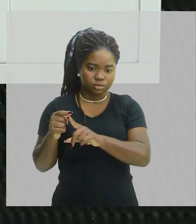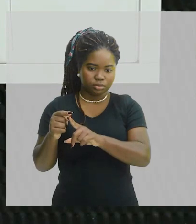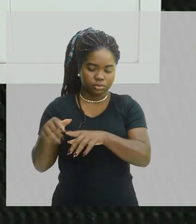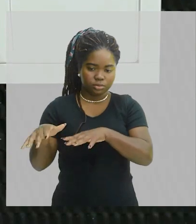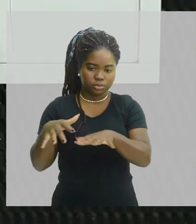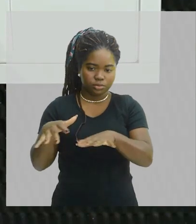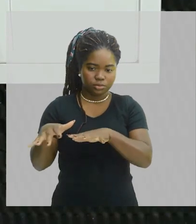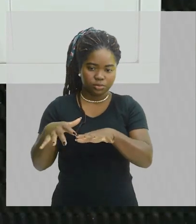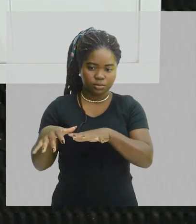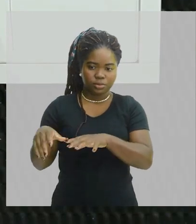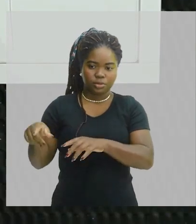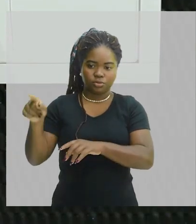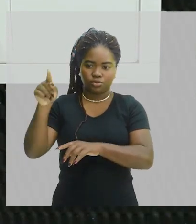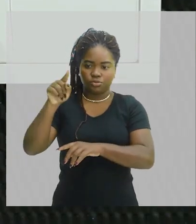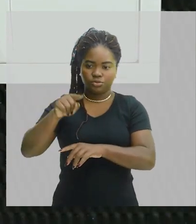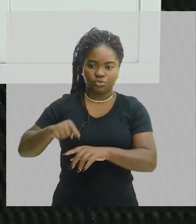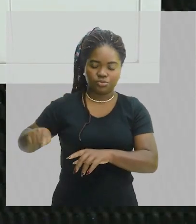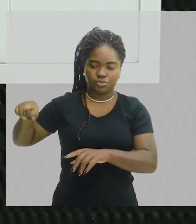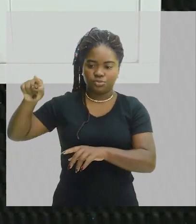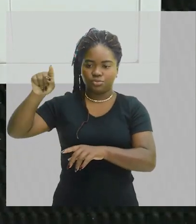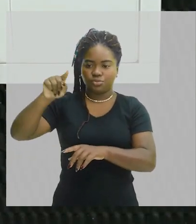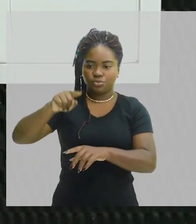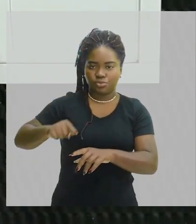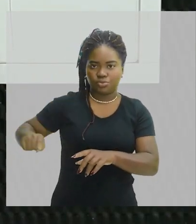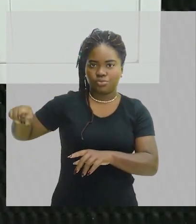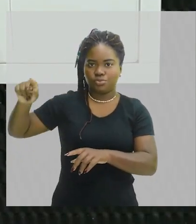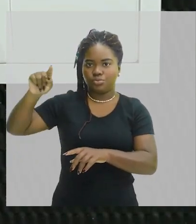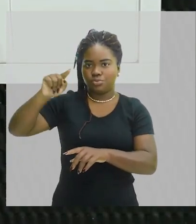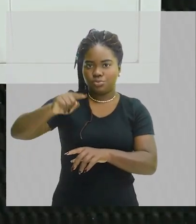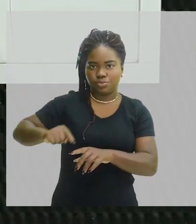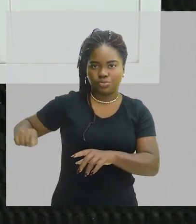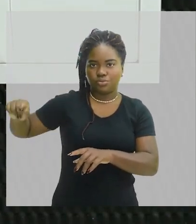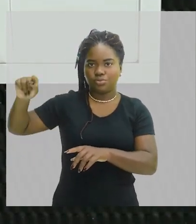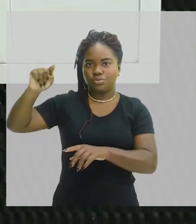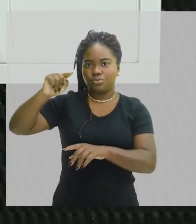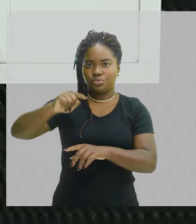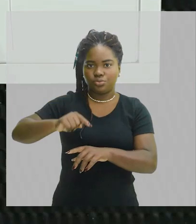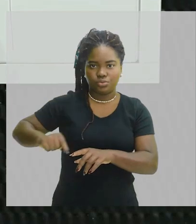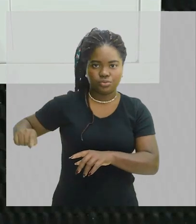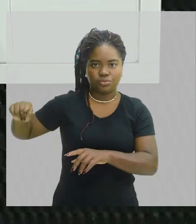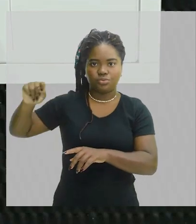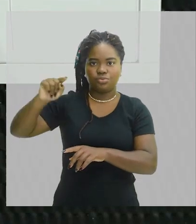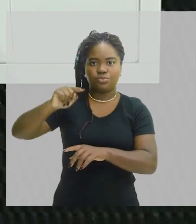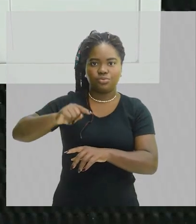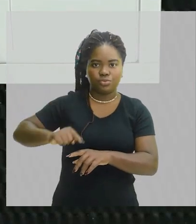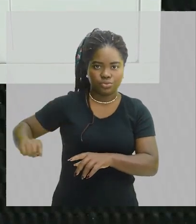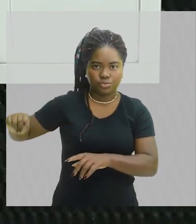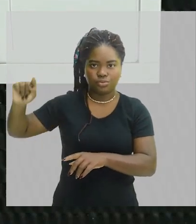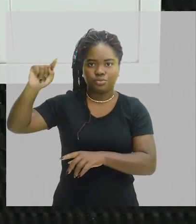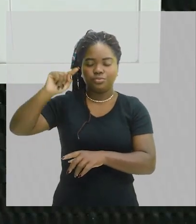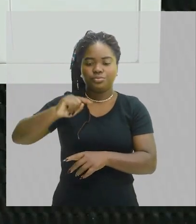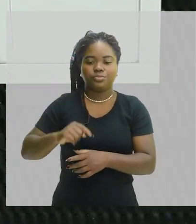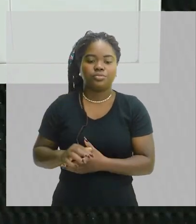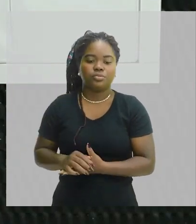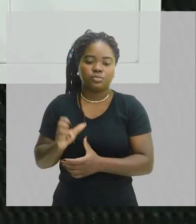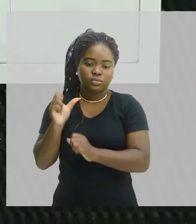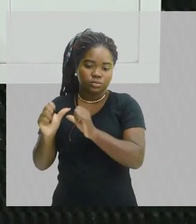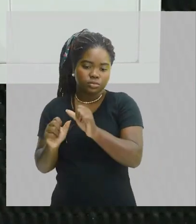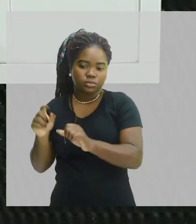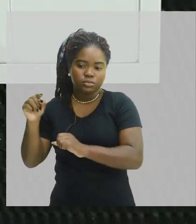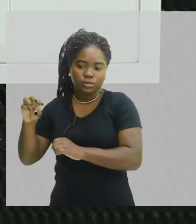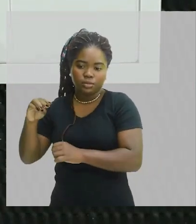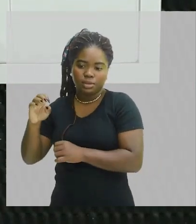movimento da turbina, que é ocasionado pela passagem da água. Então transforma aquela energia mecânica em